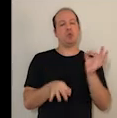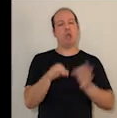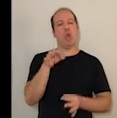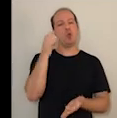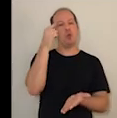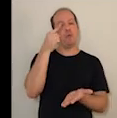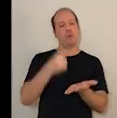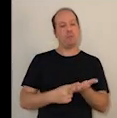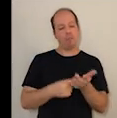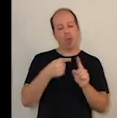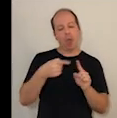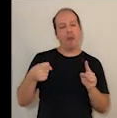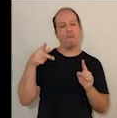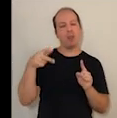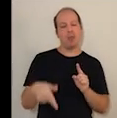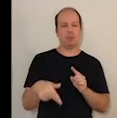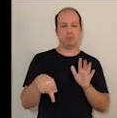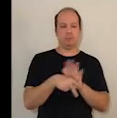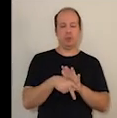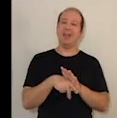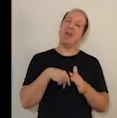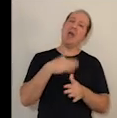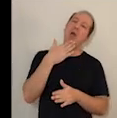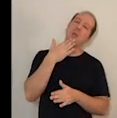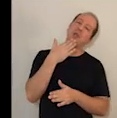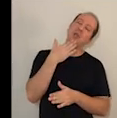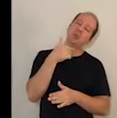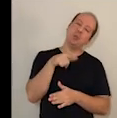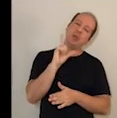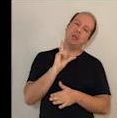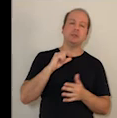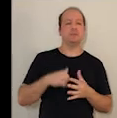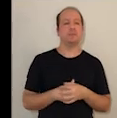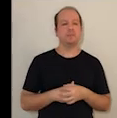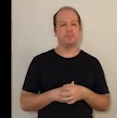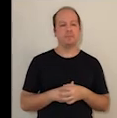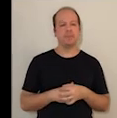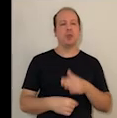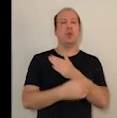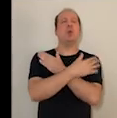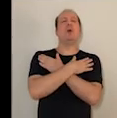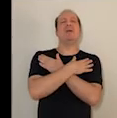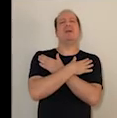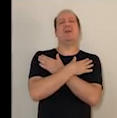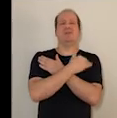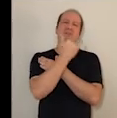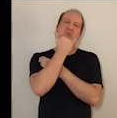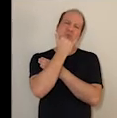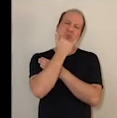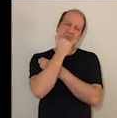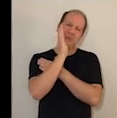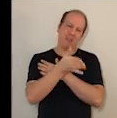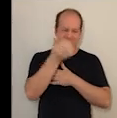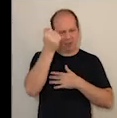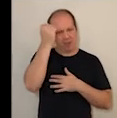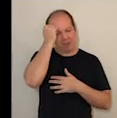então o tribunal irá confirmar a validade do testamento. Um pedido à sua graça. Poupe o cadáver